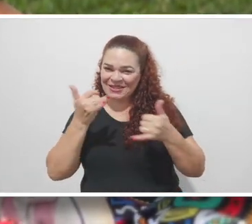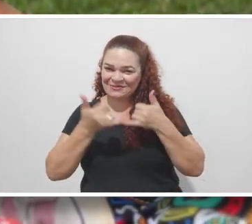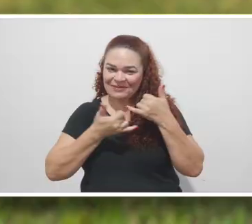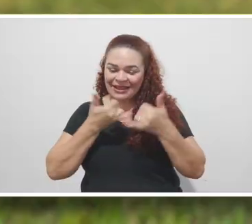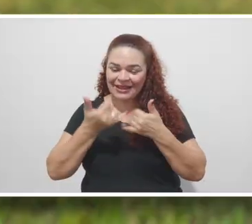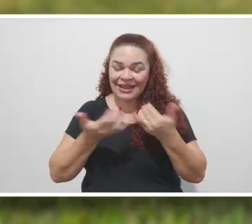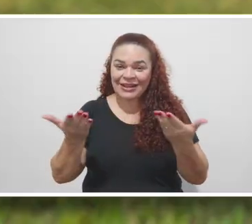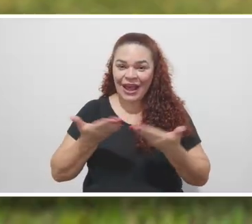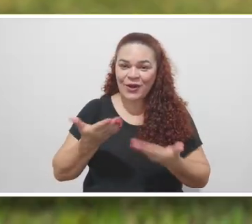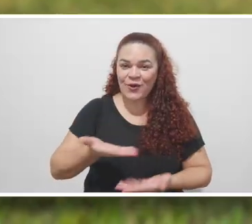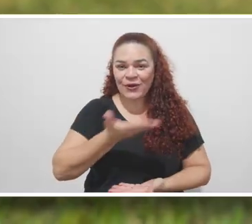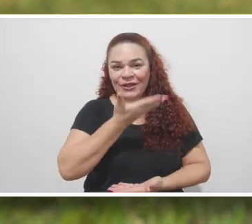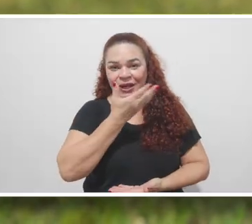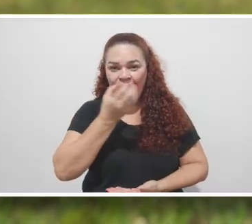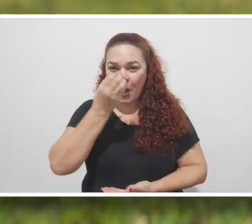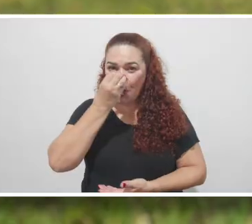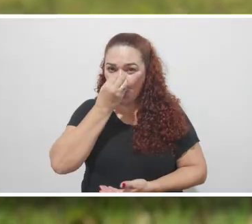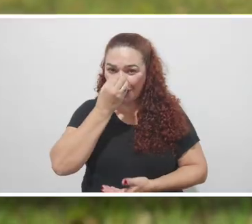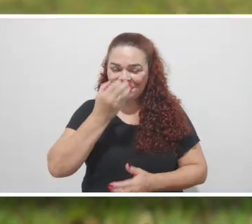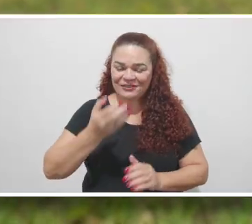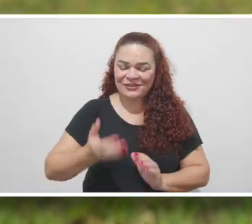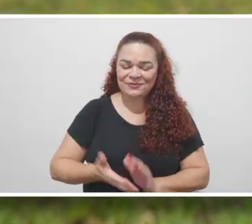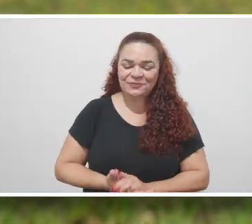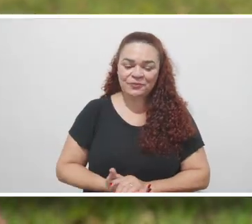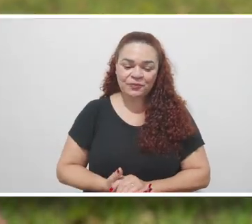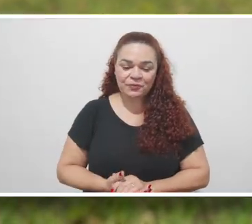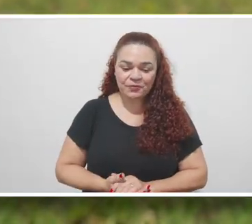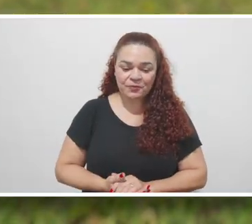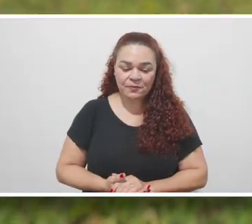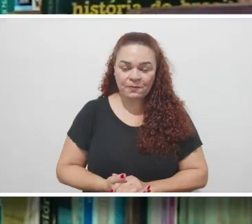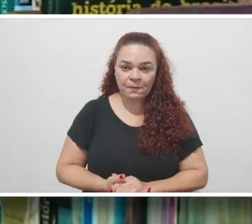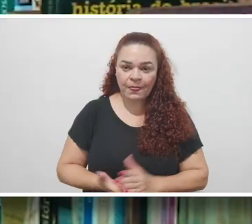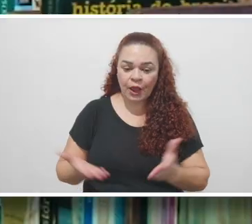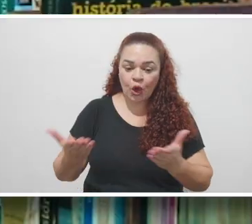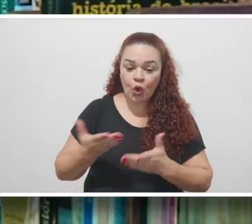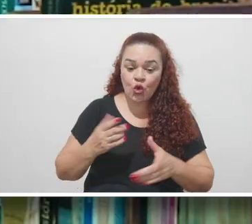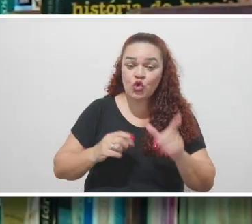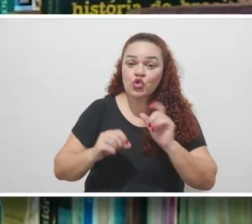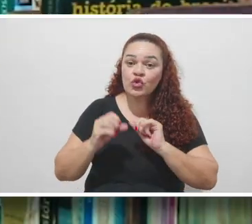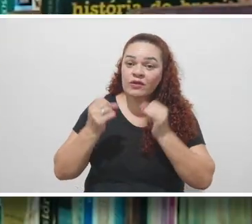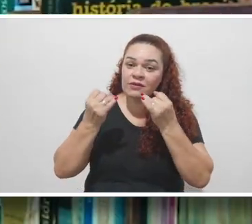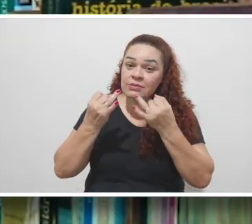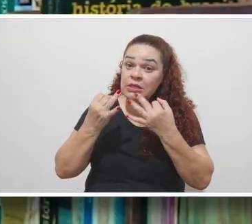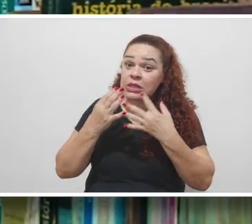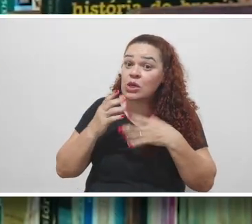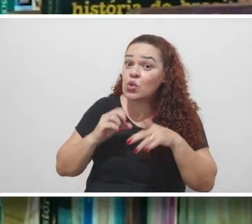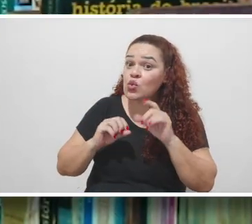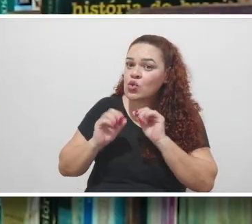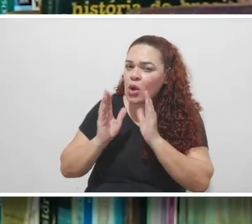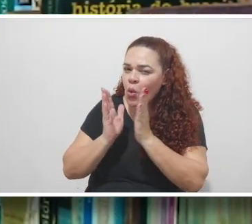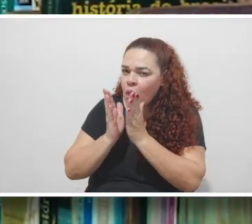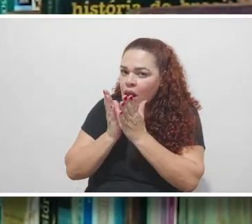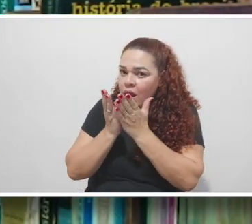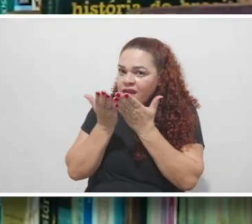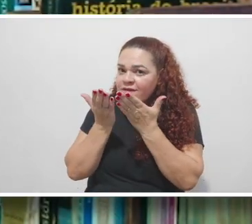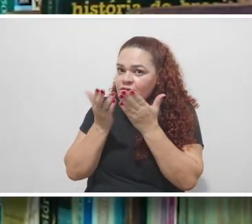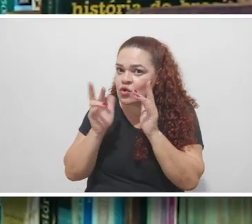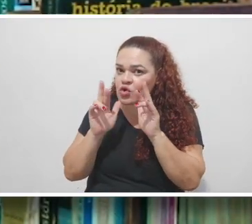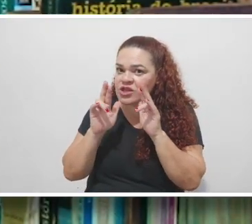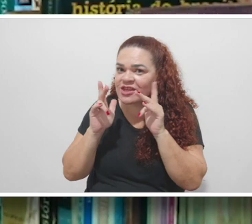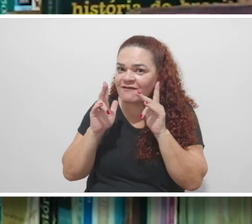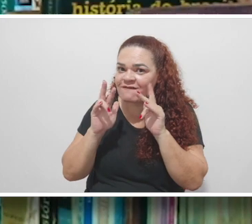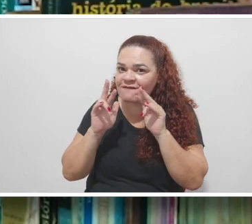corações. E agora nós vamos ver um quadro da palhaça Lívia. Roda aí! Hoje eu vou contar para vocês a história de um